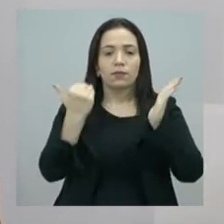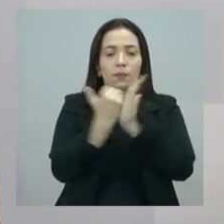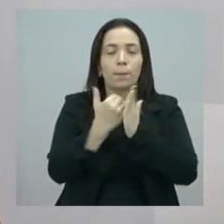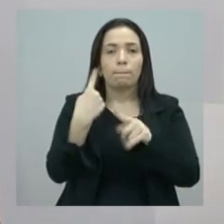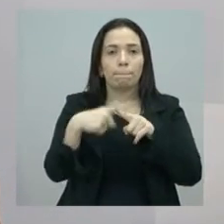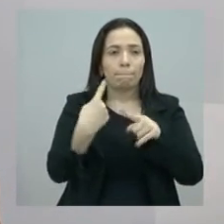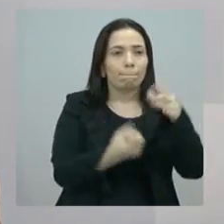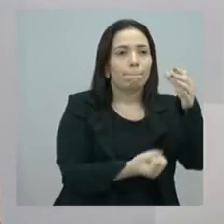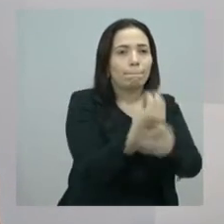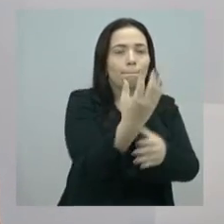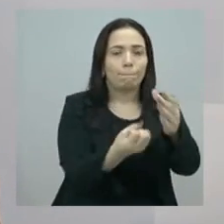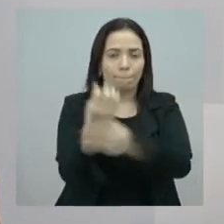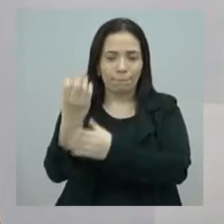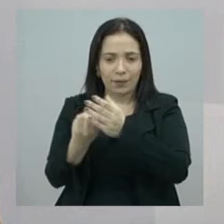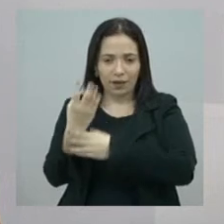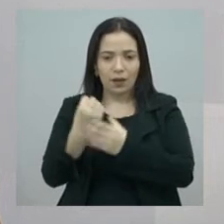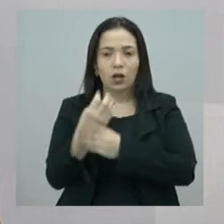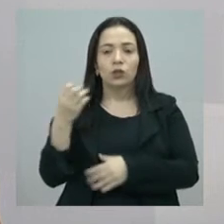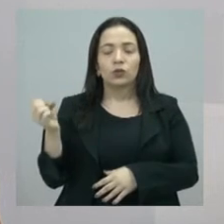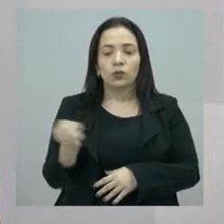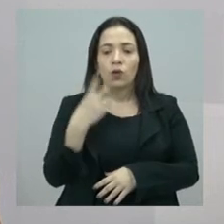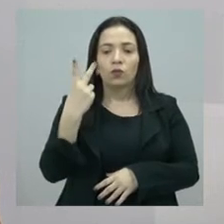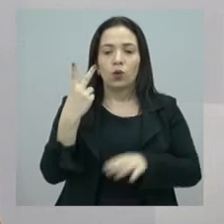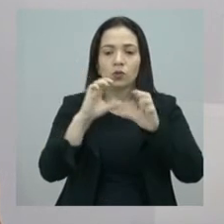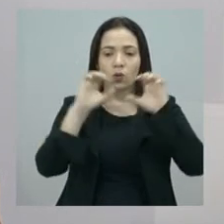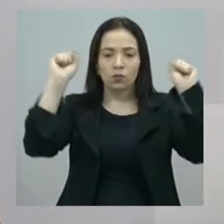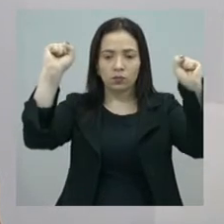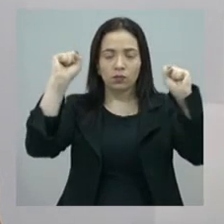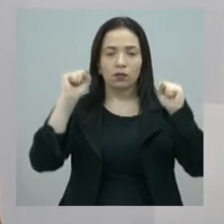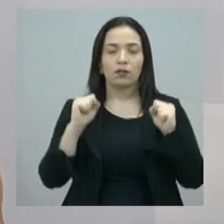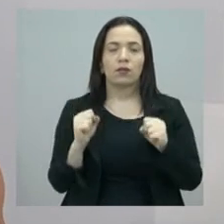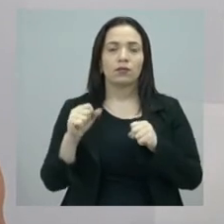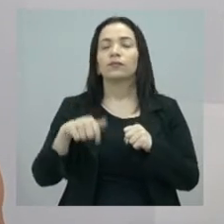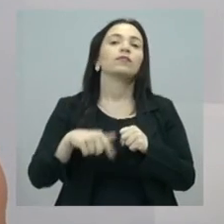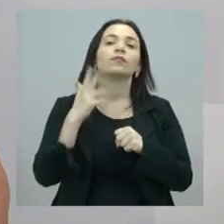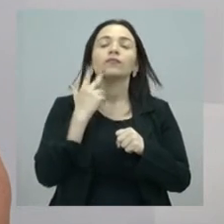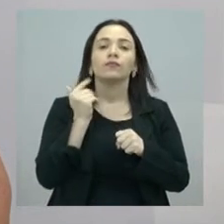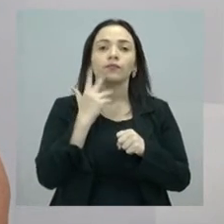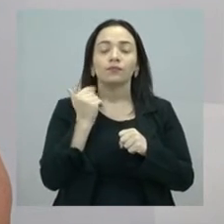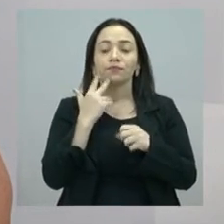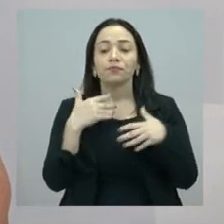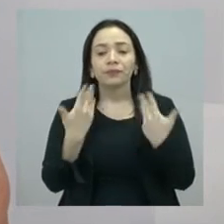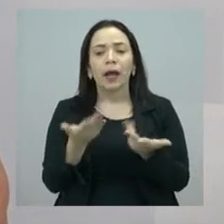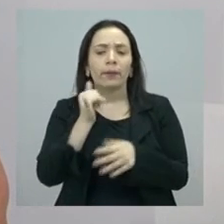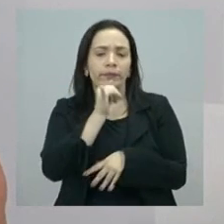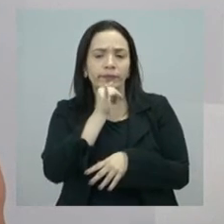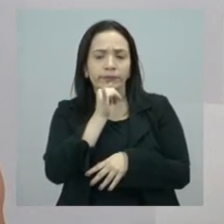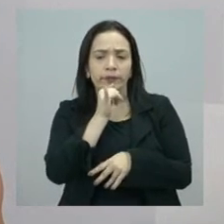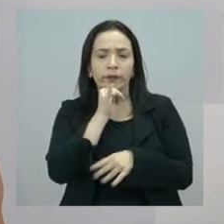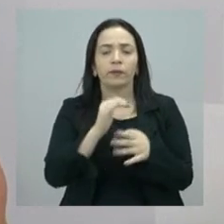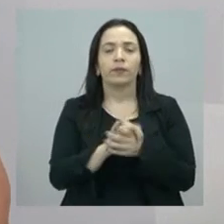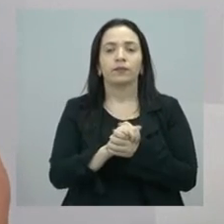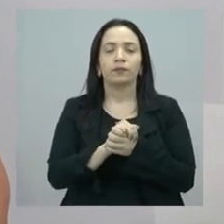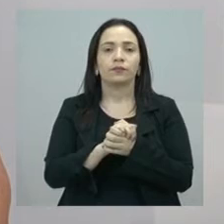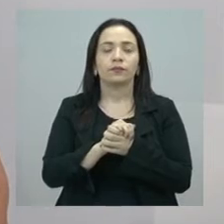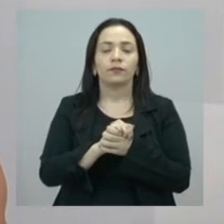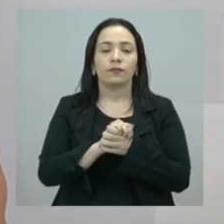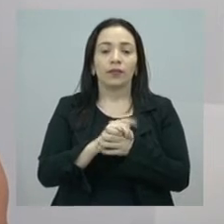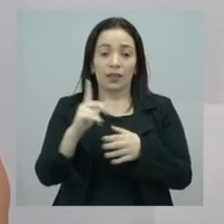a previsão da criação de mais 2 conselhos tutelares para a cidade. Então, suponhamos, nós vamos ter